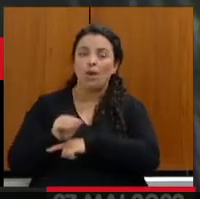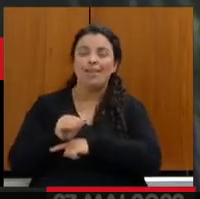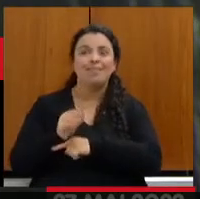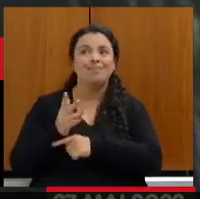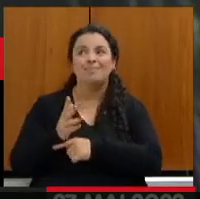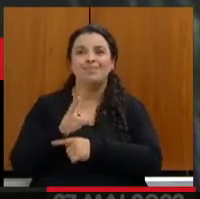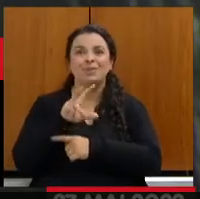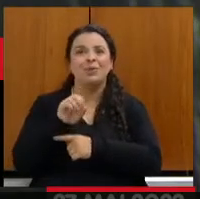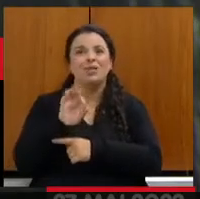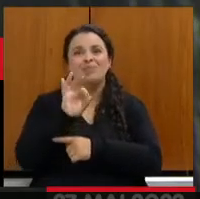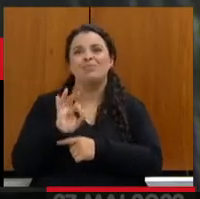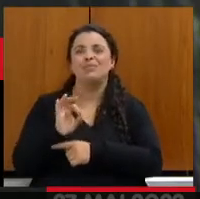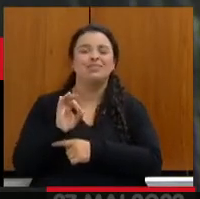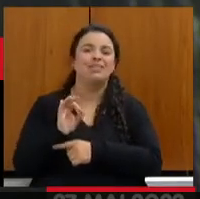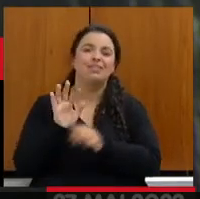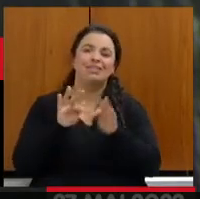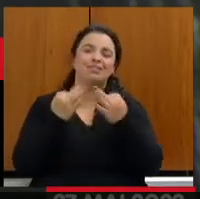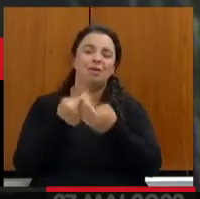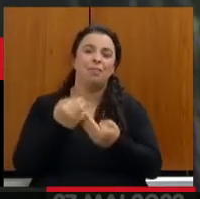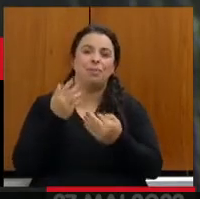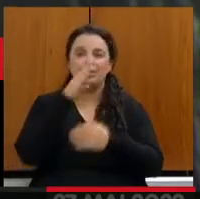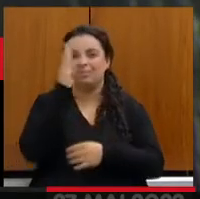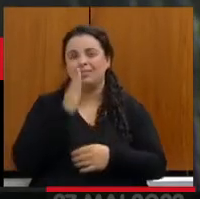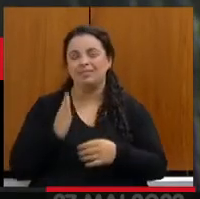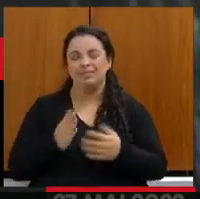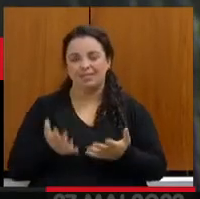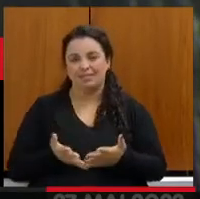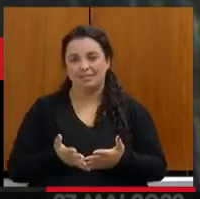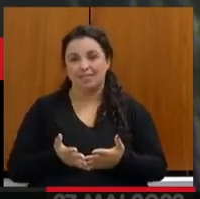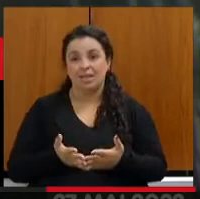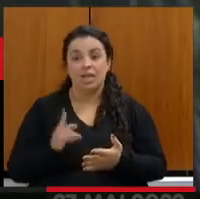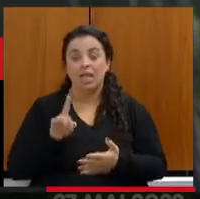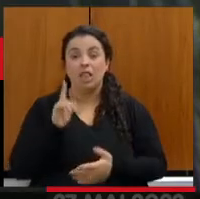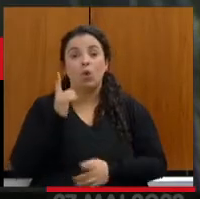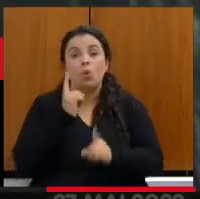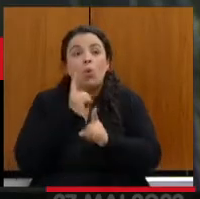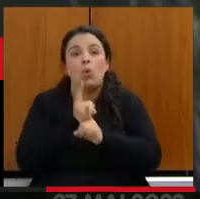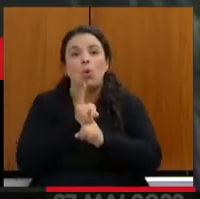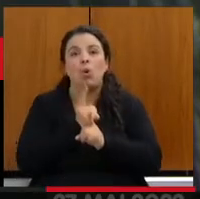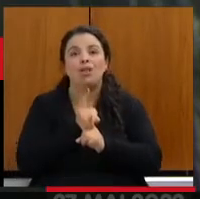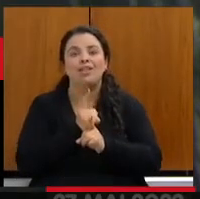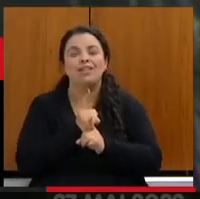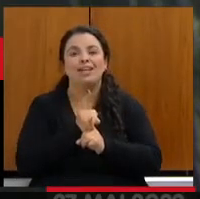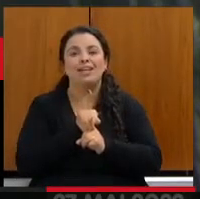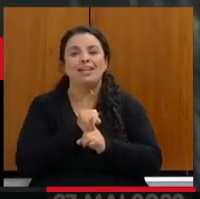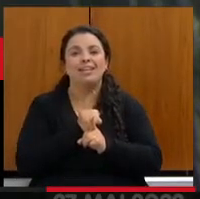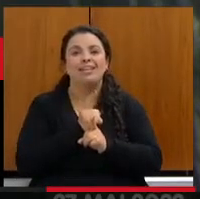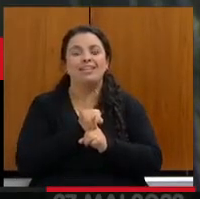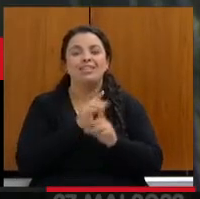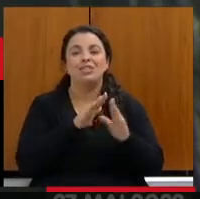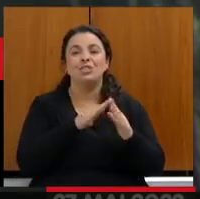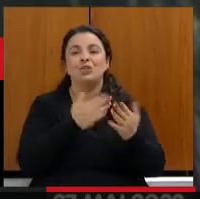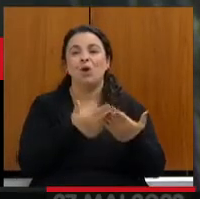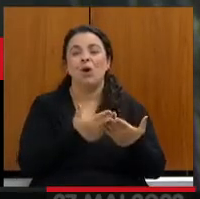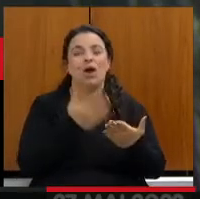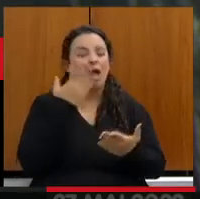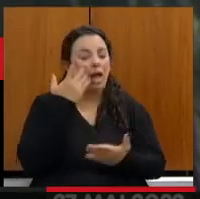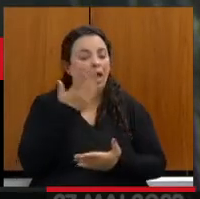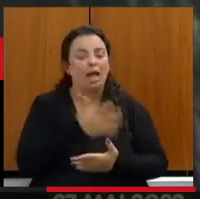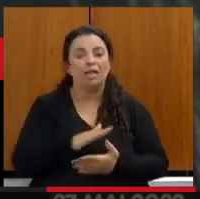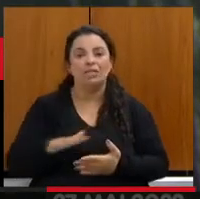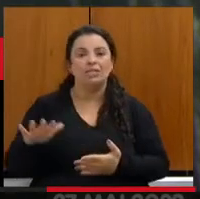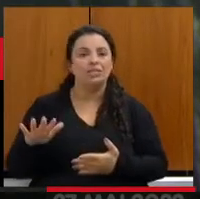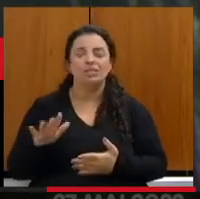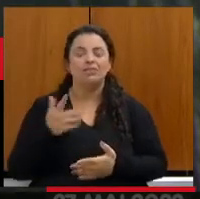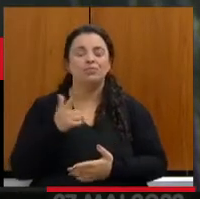que não encontra creche para os filhos e se desdobra no sub-emprego que depois de longas jornadas de